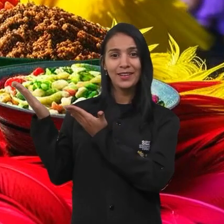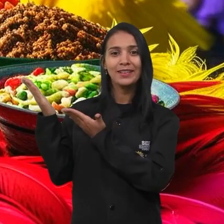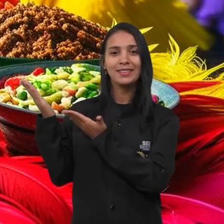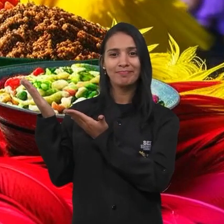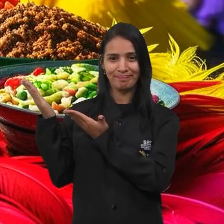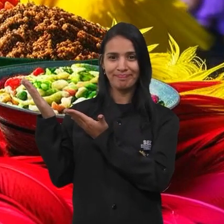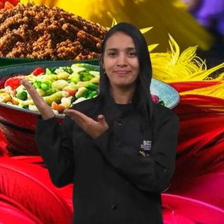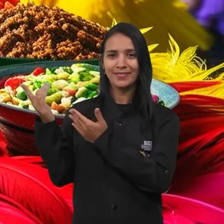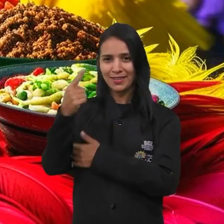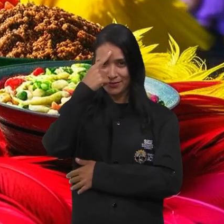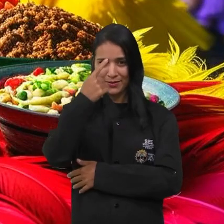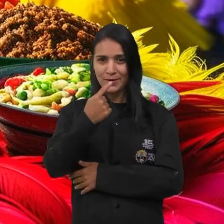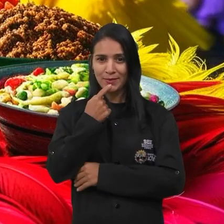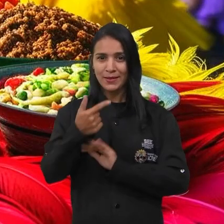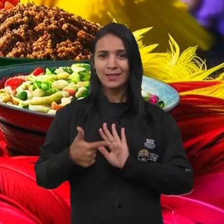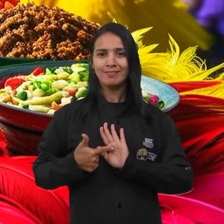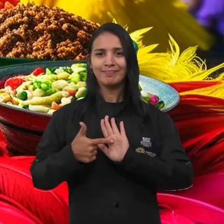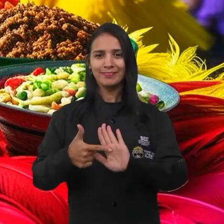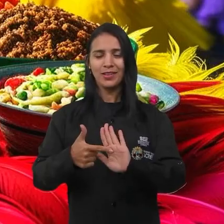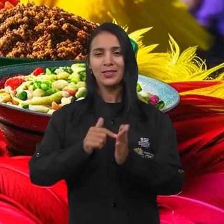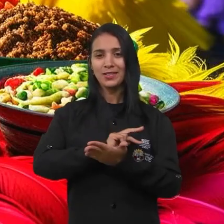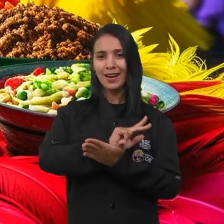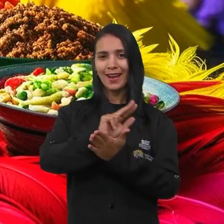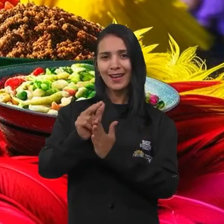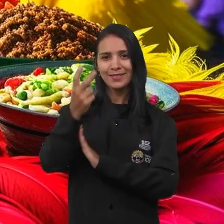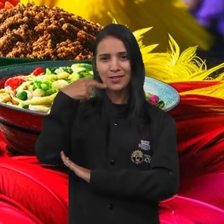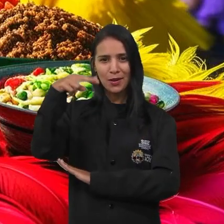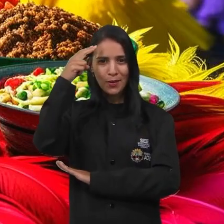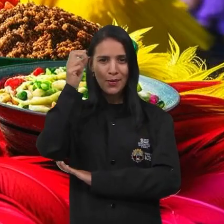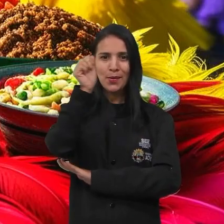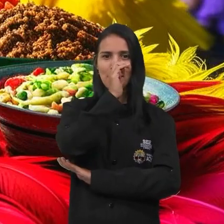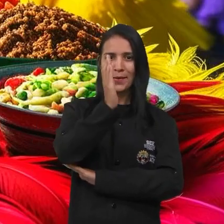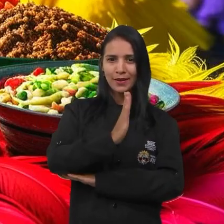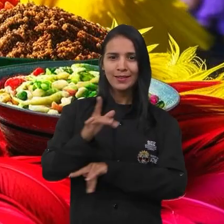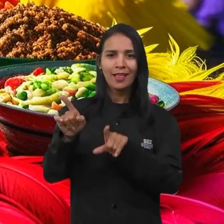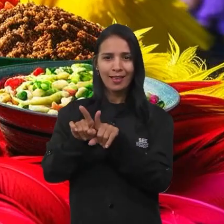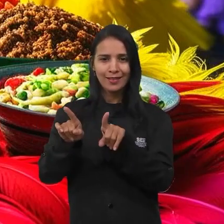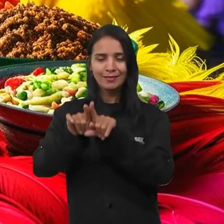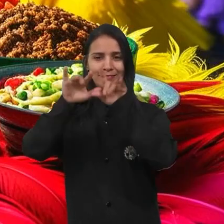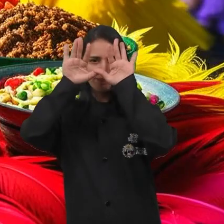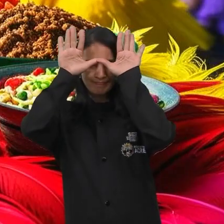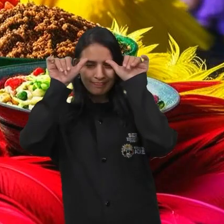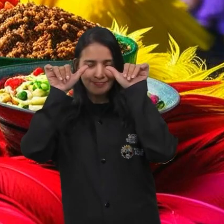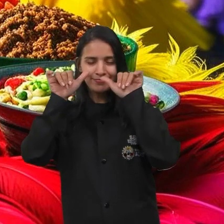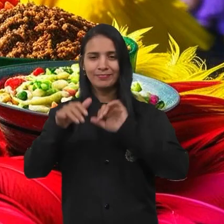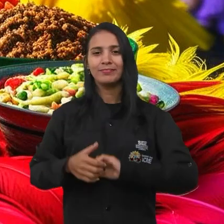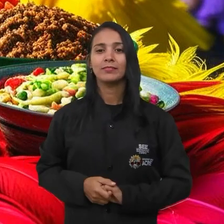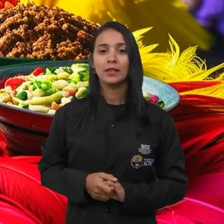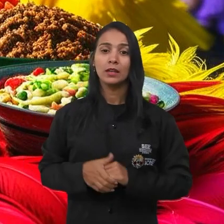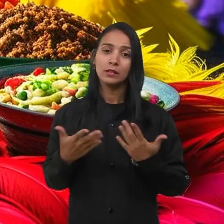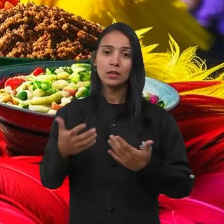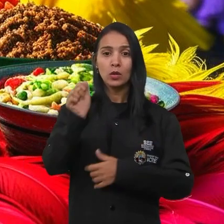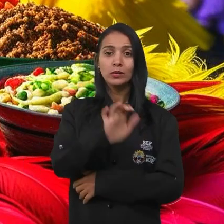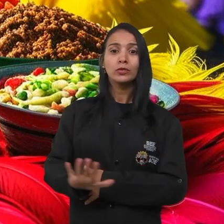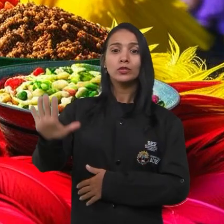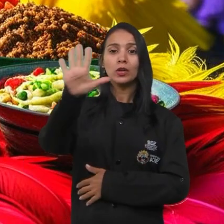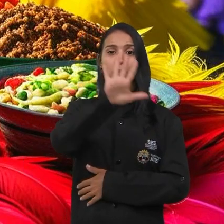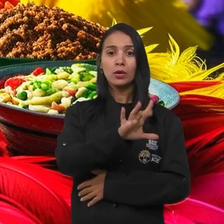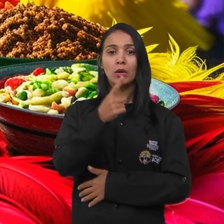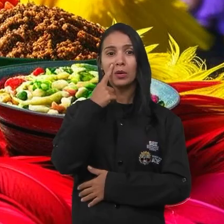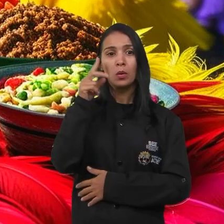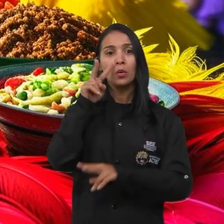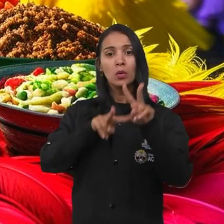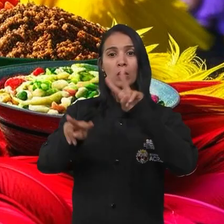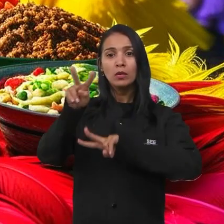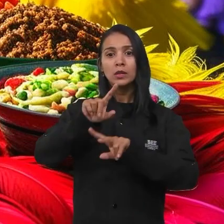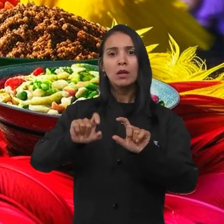da diversidade cultural, tanto no Brasil quanto no Acre. Então, de forma geral, de forma ampla, a gente vai